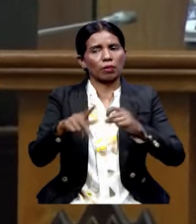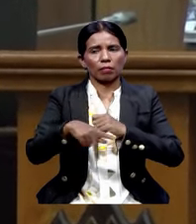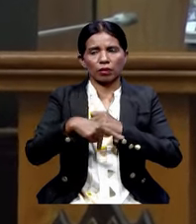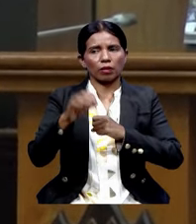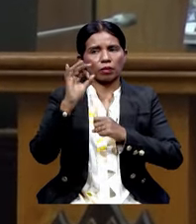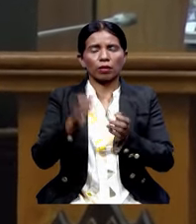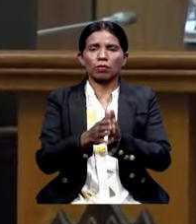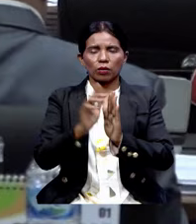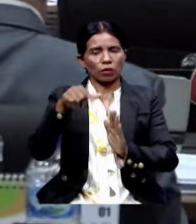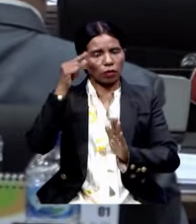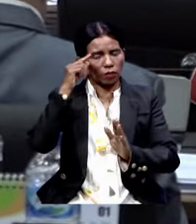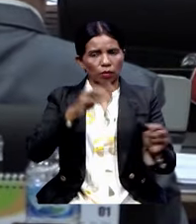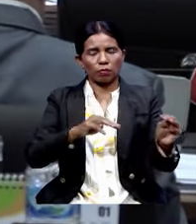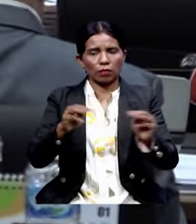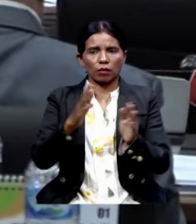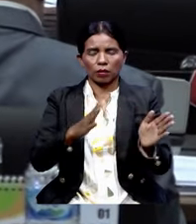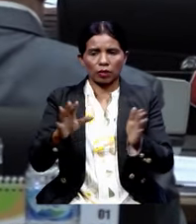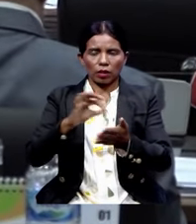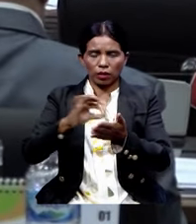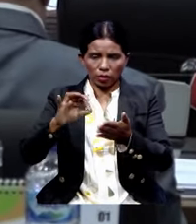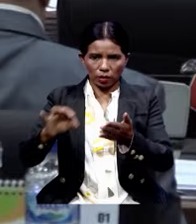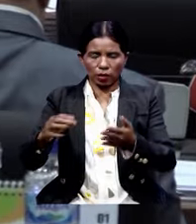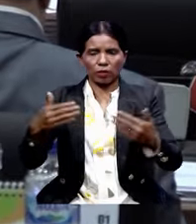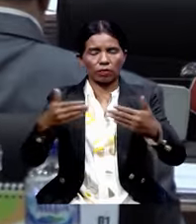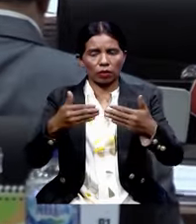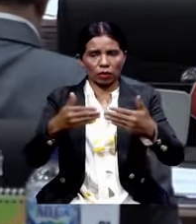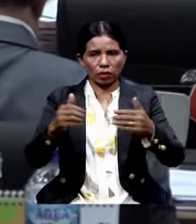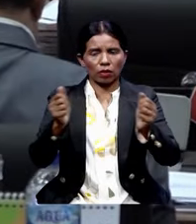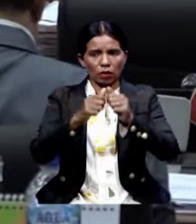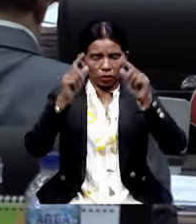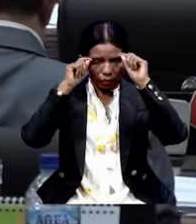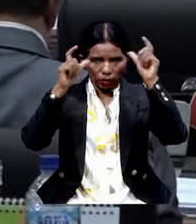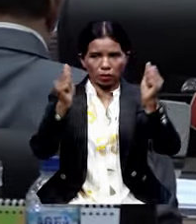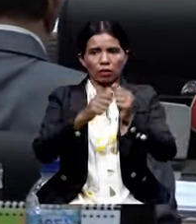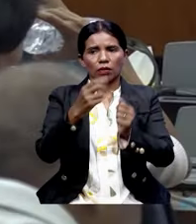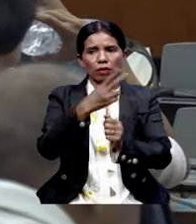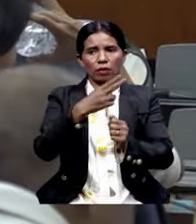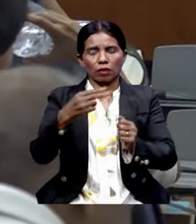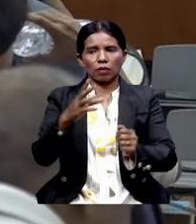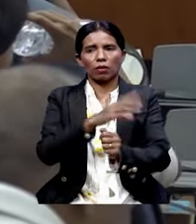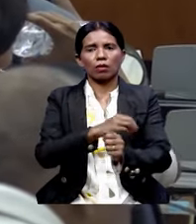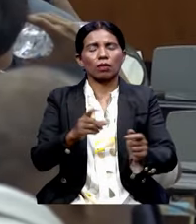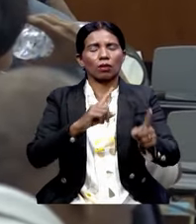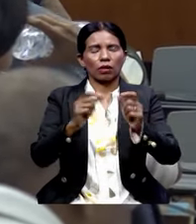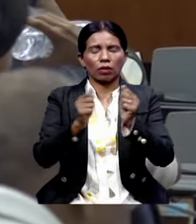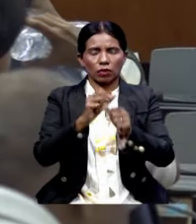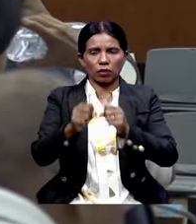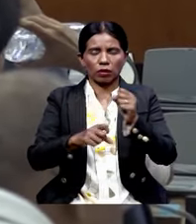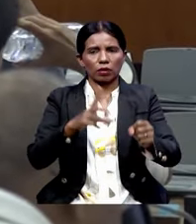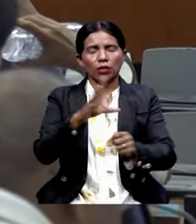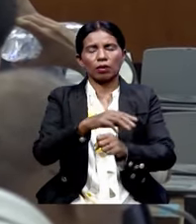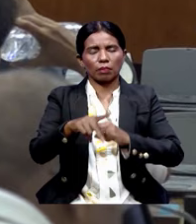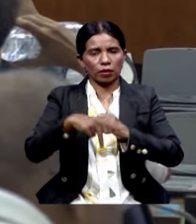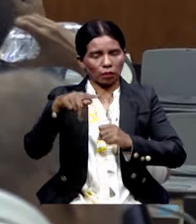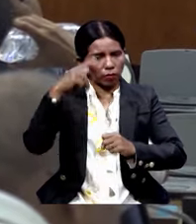fratelinho, sua do Governo adia processo assinatura tratado fronteira entre Timor-Leste e Indonésia, onde consulta ulo com sociedade civil, partido